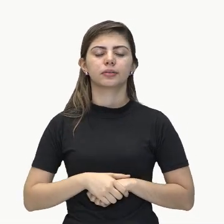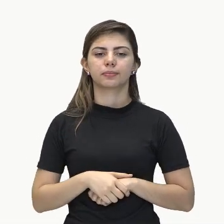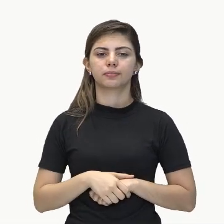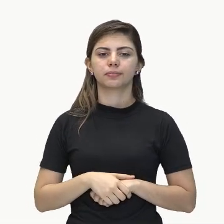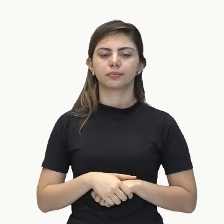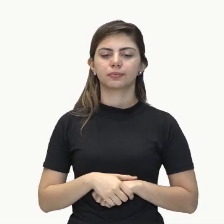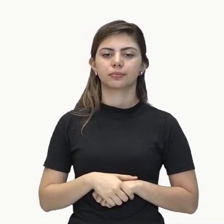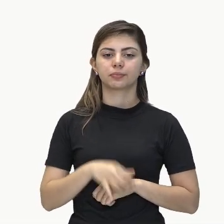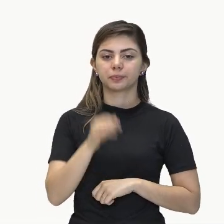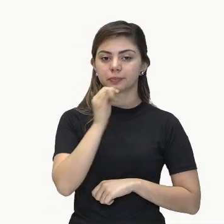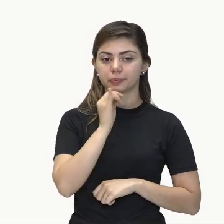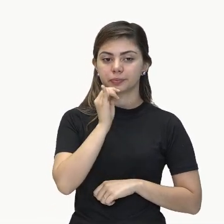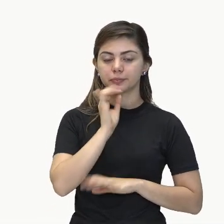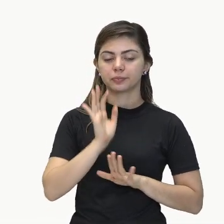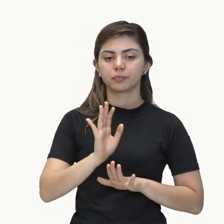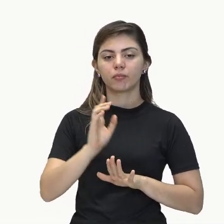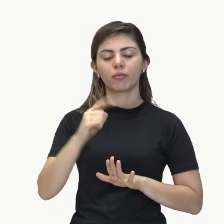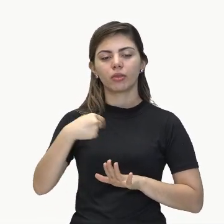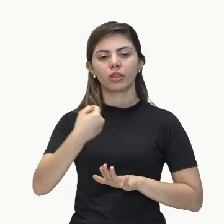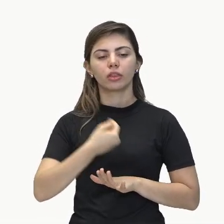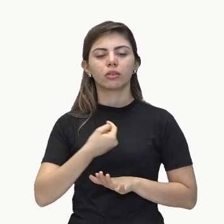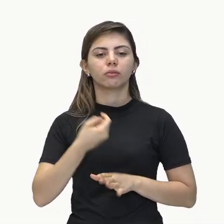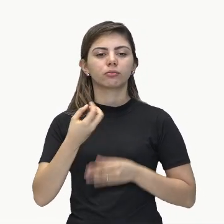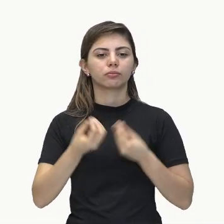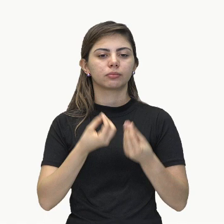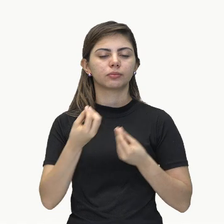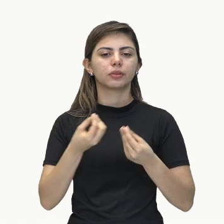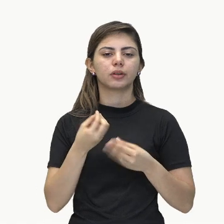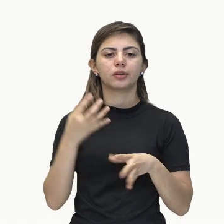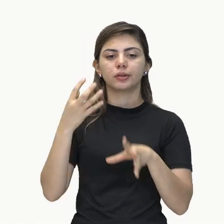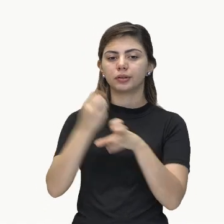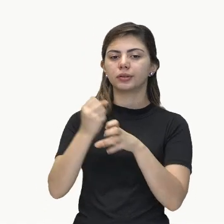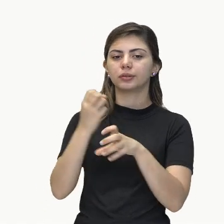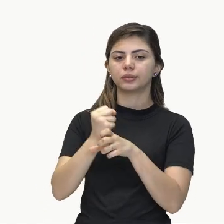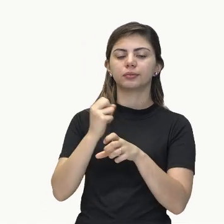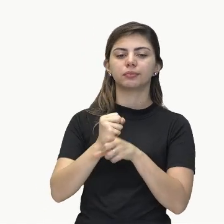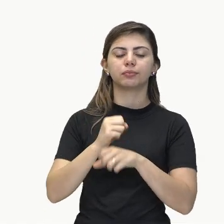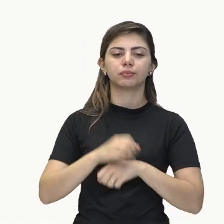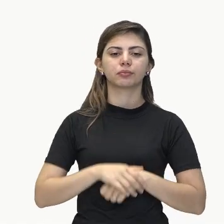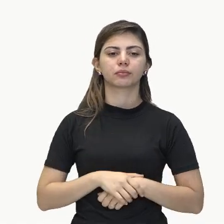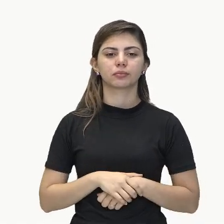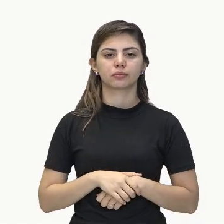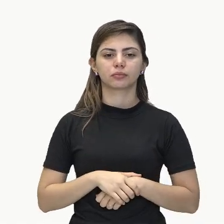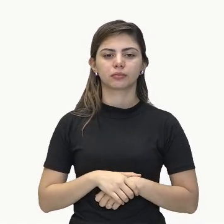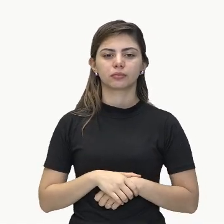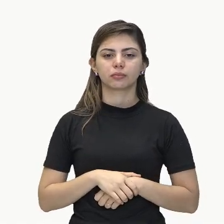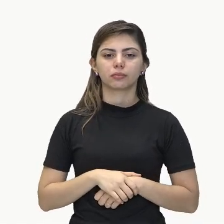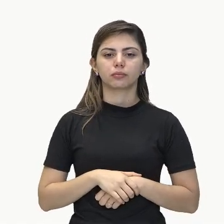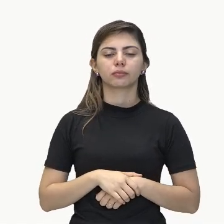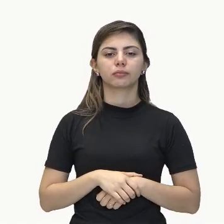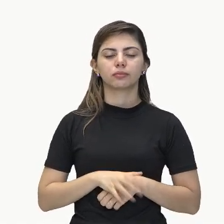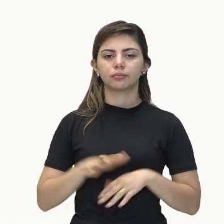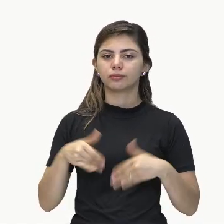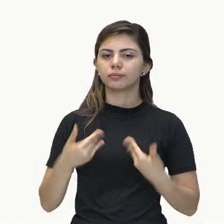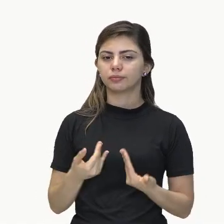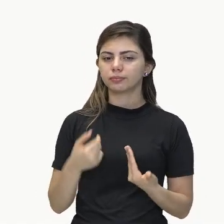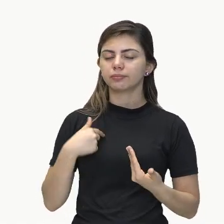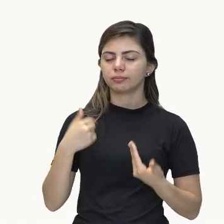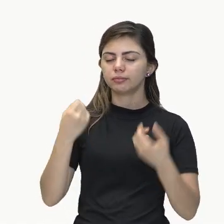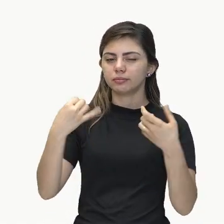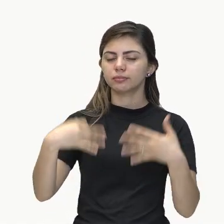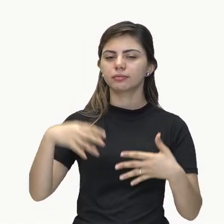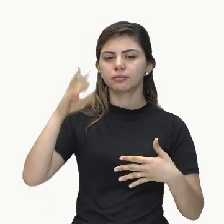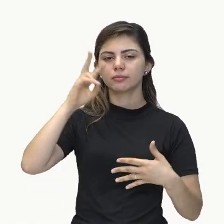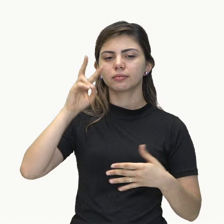funciona quando a gente adiciona, né? A gente vai somar as duas equações. Então, como eu expliquei agora há pouco, basta a